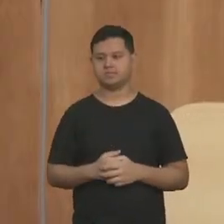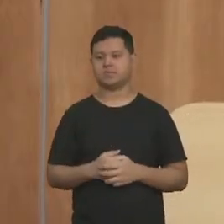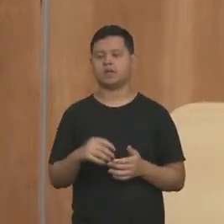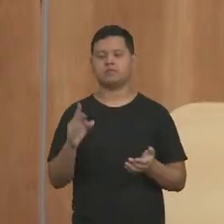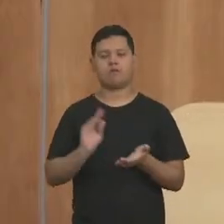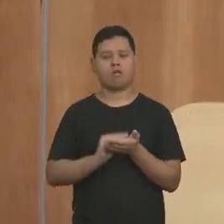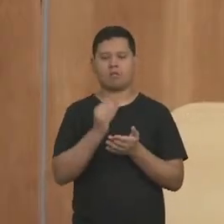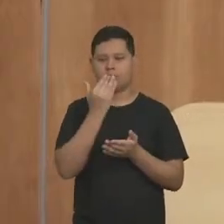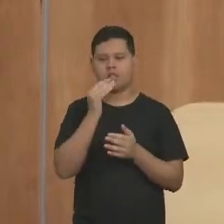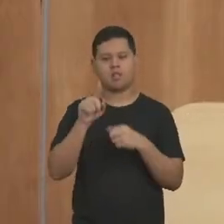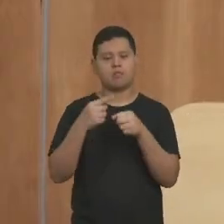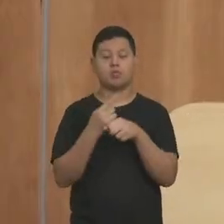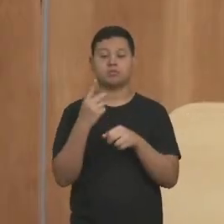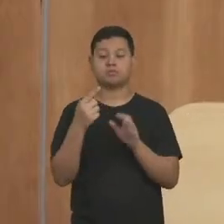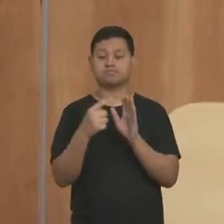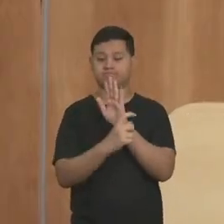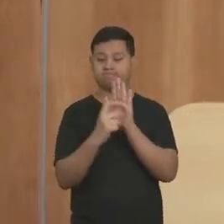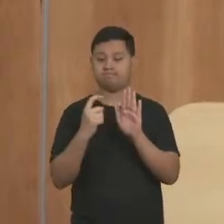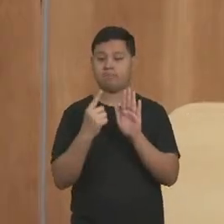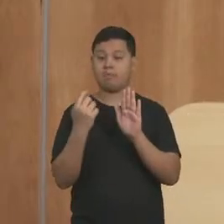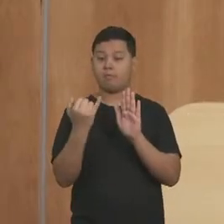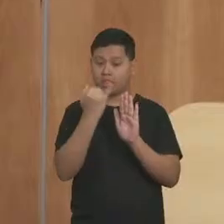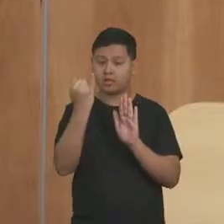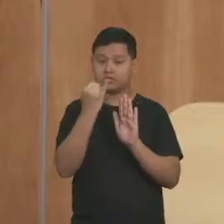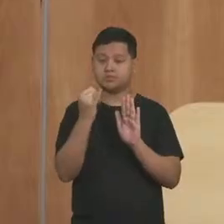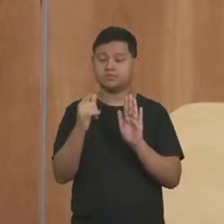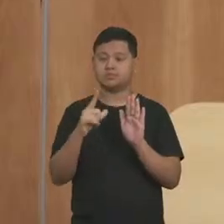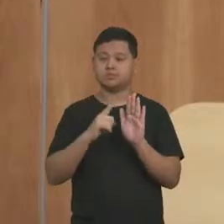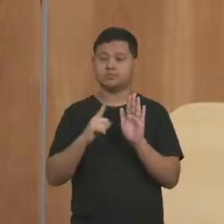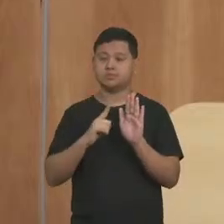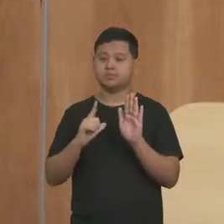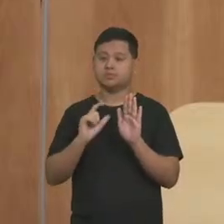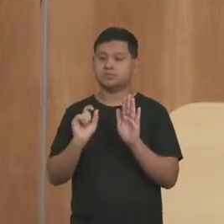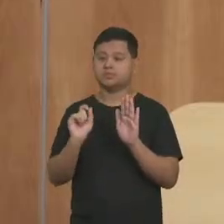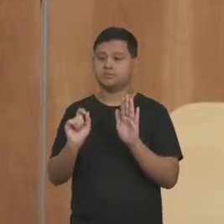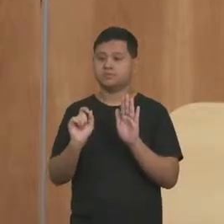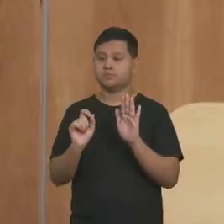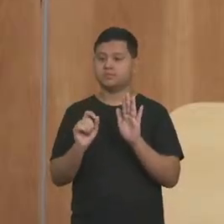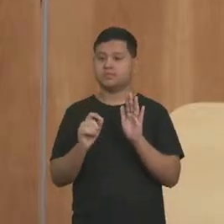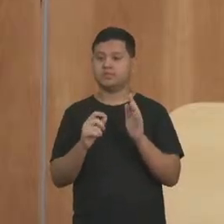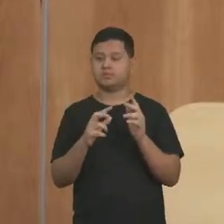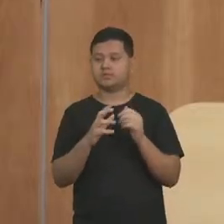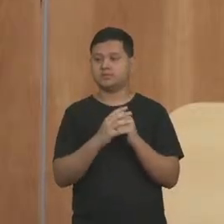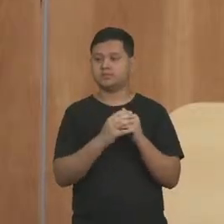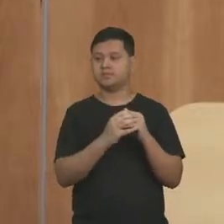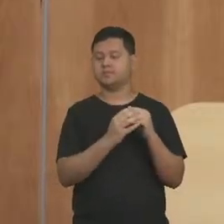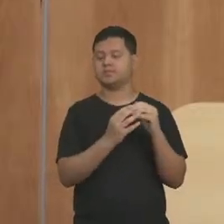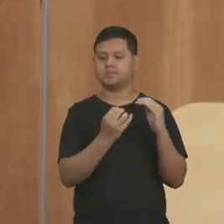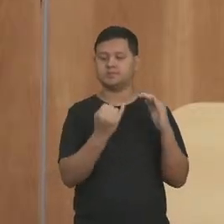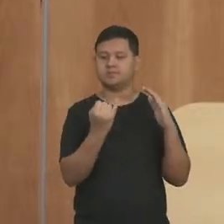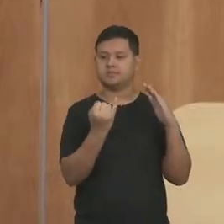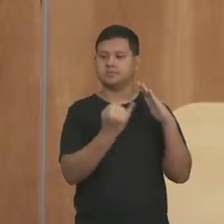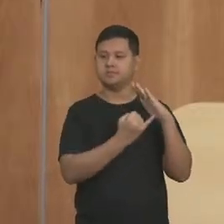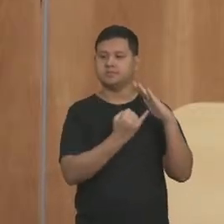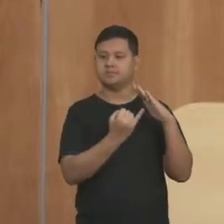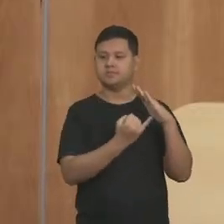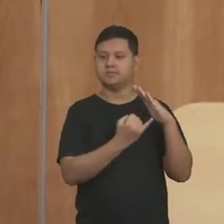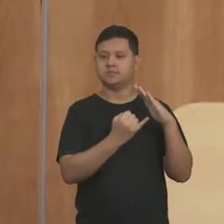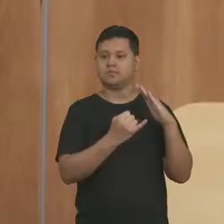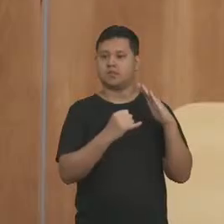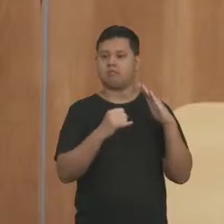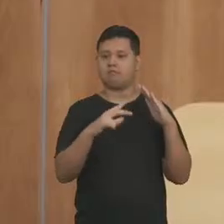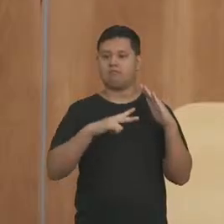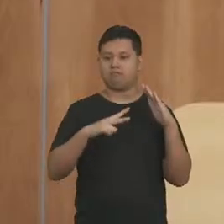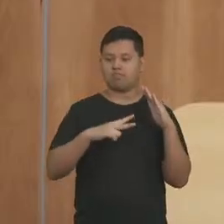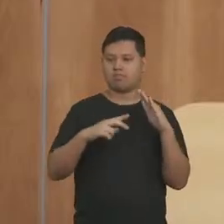Depois vem mais 2 pontos importantes: manter o intercâmbio entre entidades públicas, privadas, de ensino e pesquisa. Como a